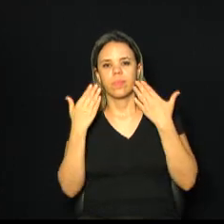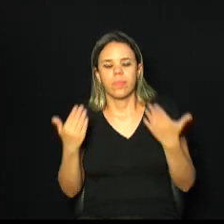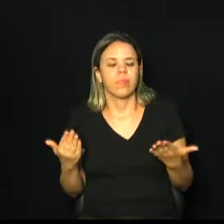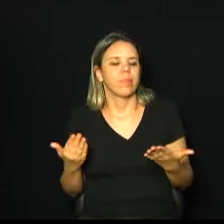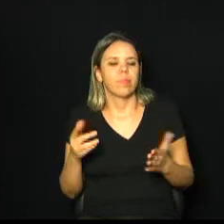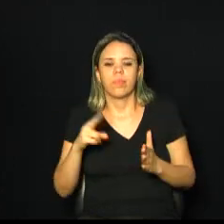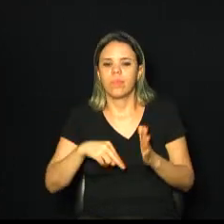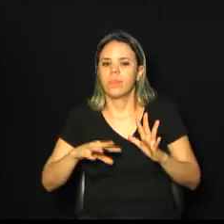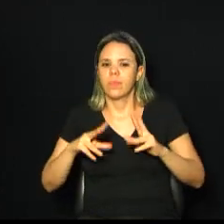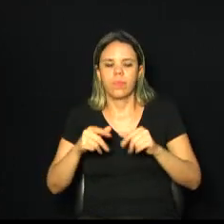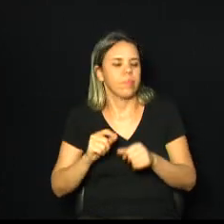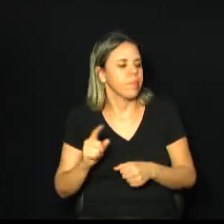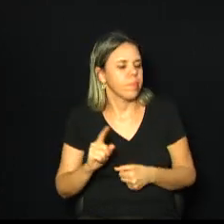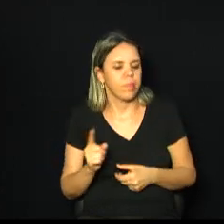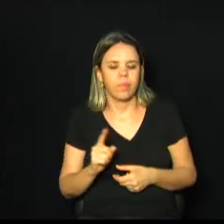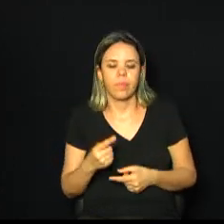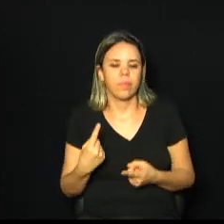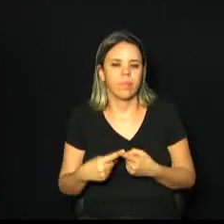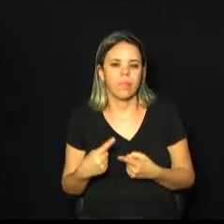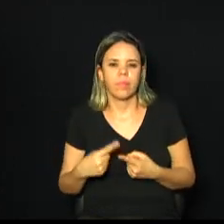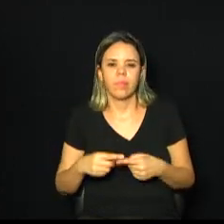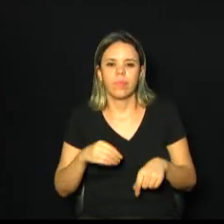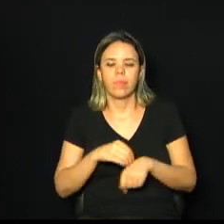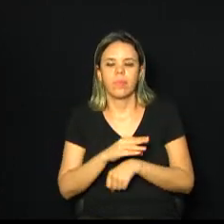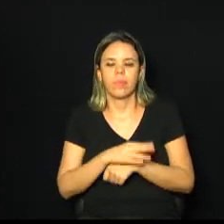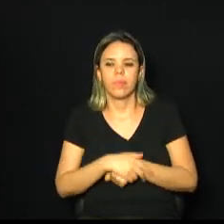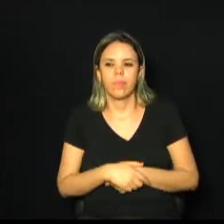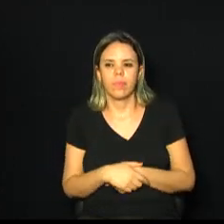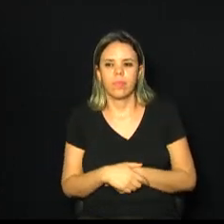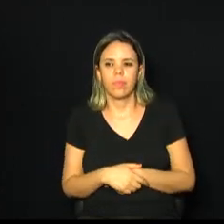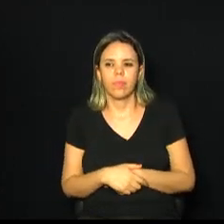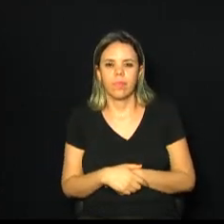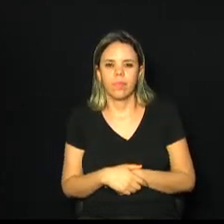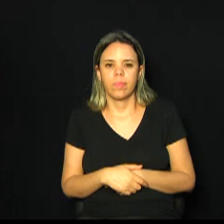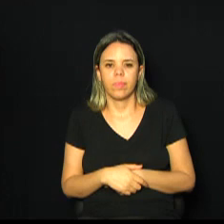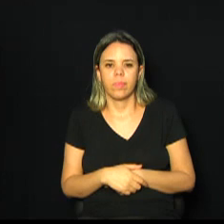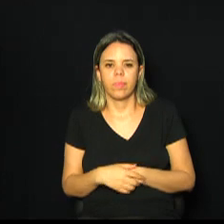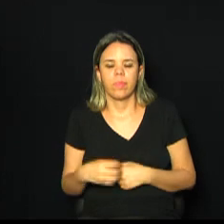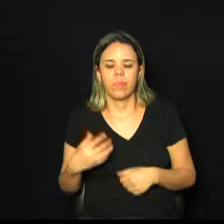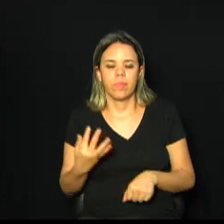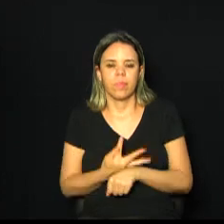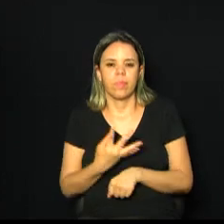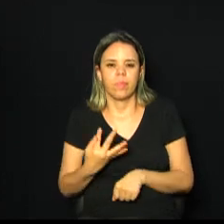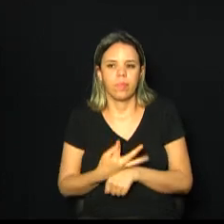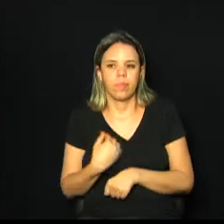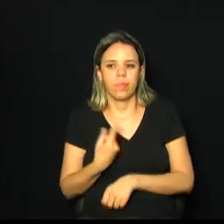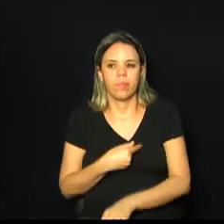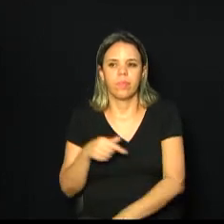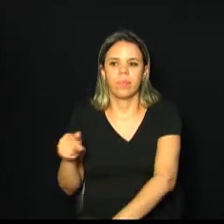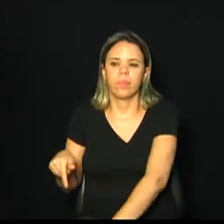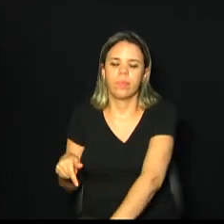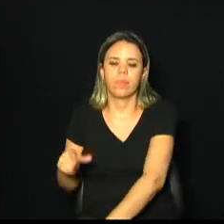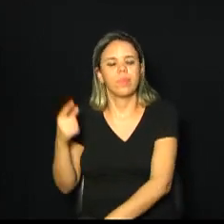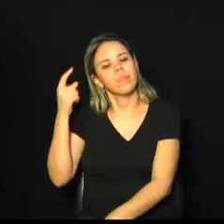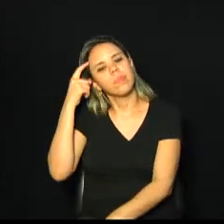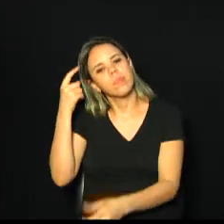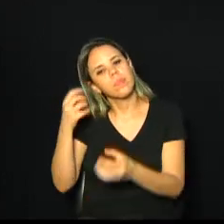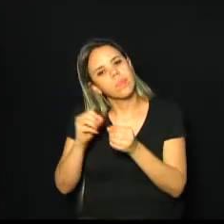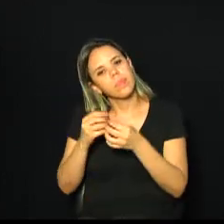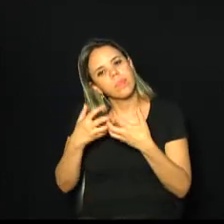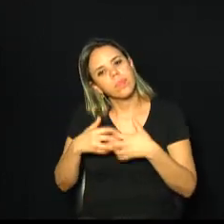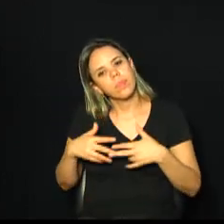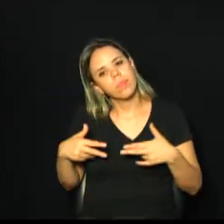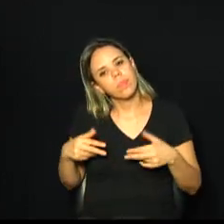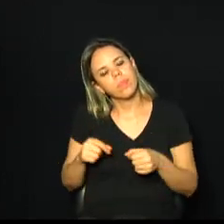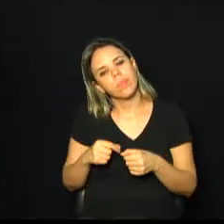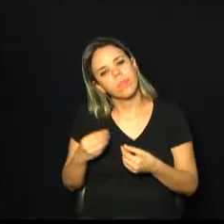vou ler todos eles, porque isso vai trazer uma fadiga para a gente, mas até penso em fazer alguma coisa, encaminhar